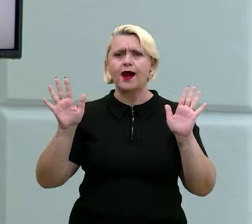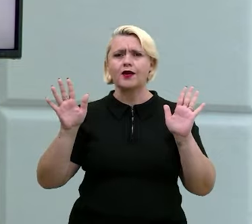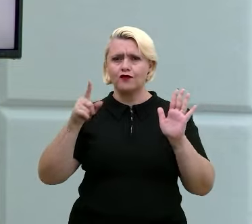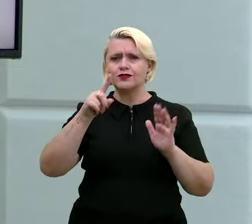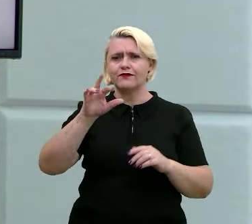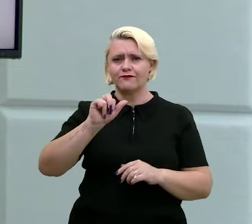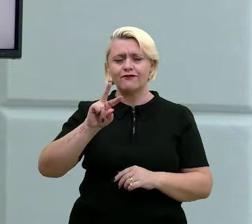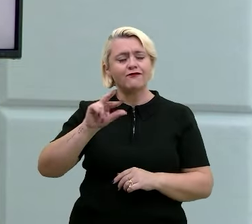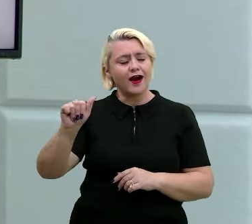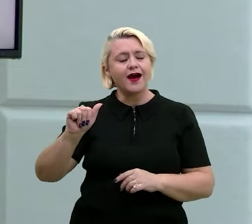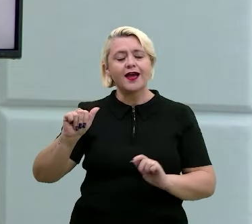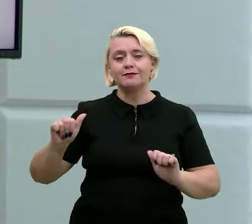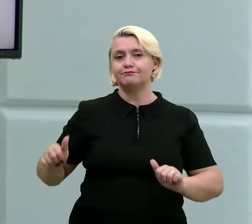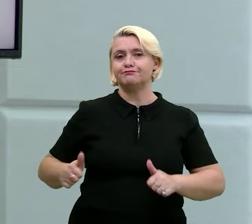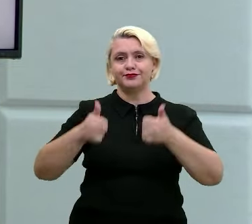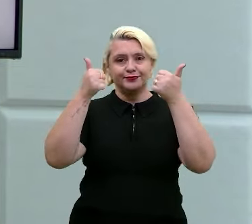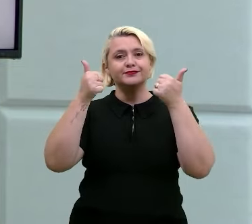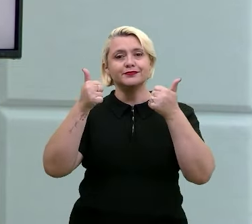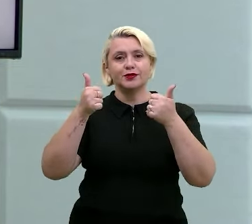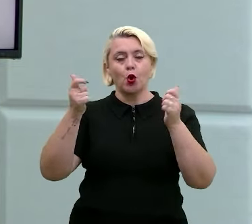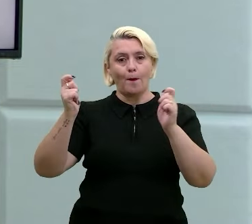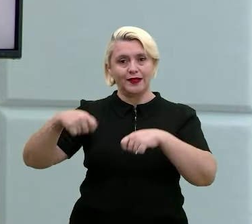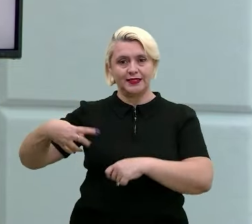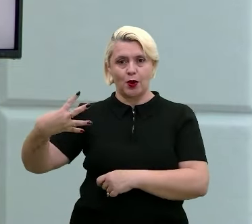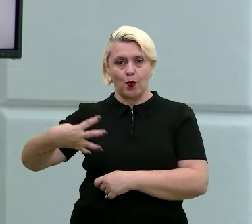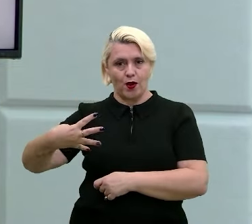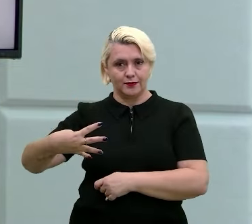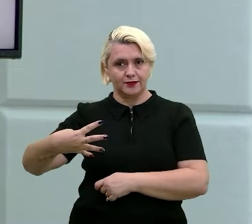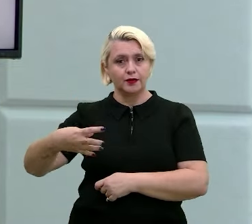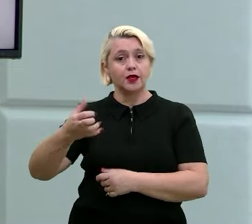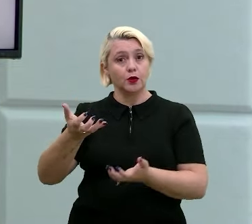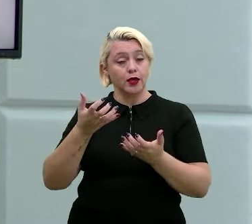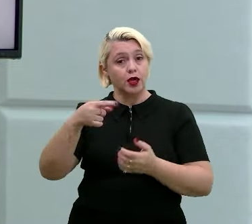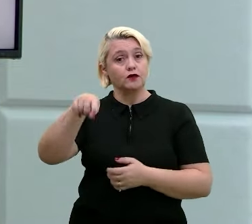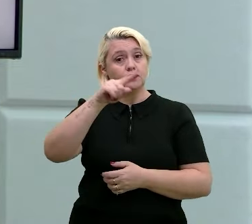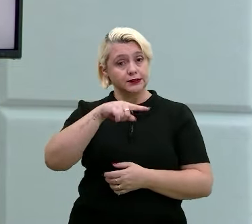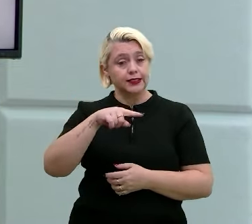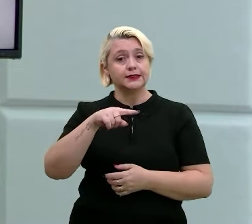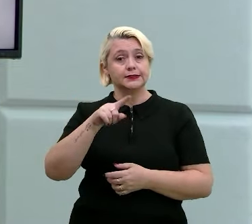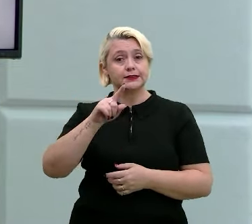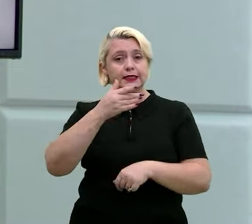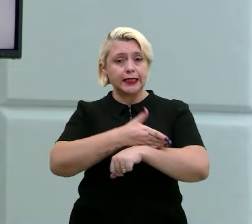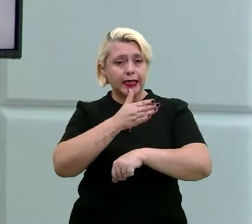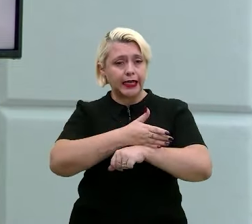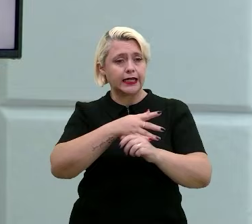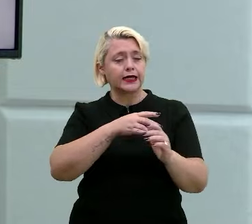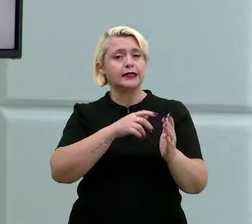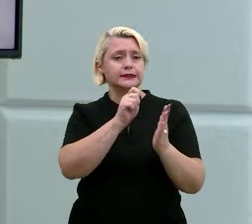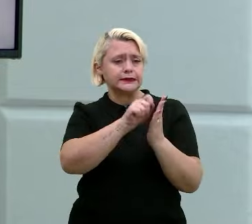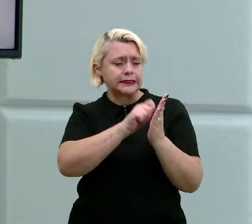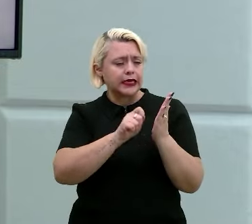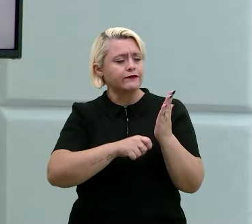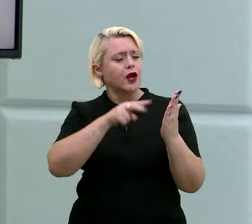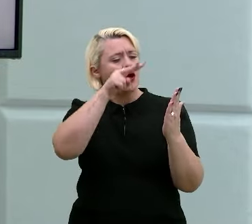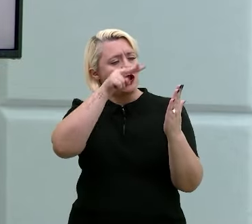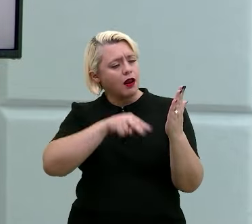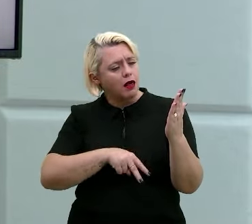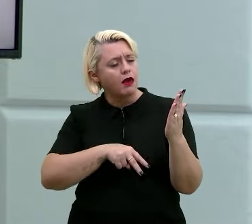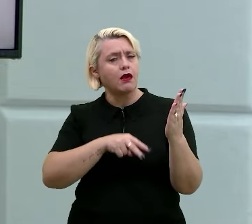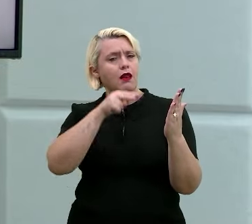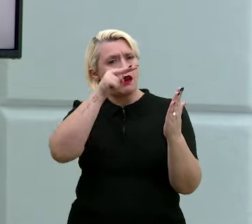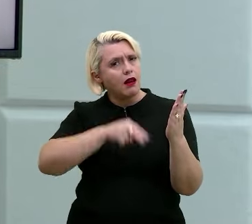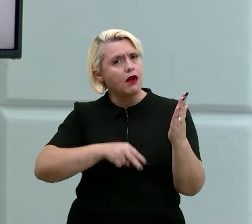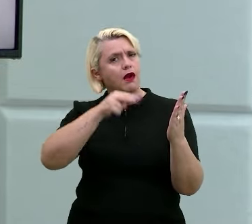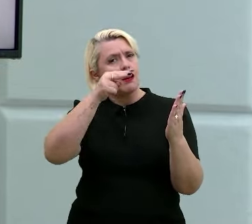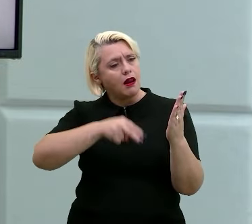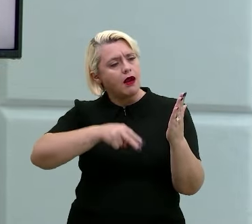arrasar na competência 4. Eu quero que você realmente, depois de escrever, você olhe para o seu texto. Você